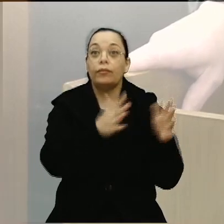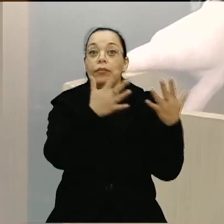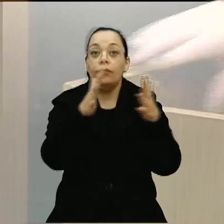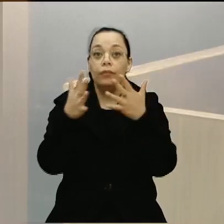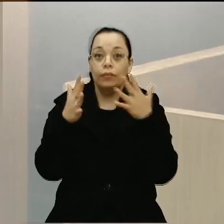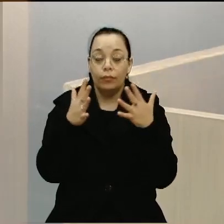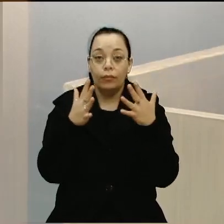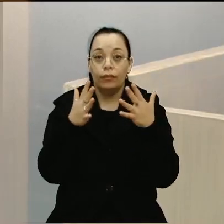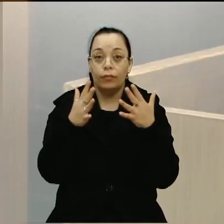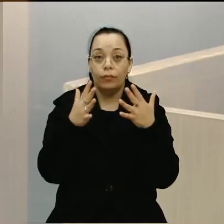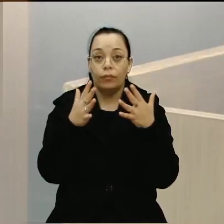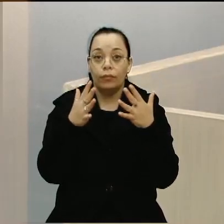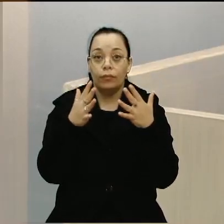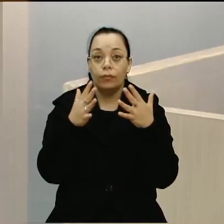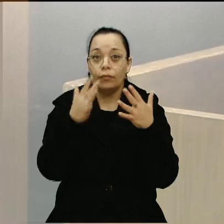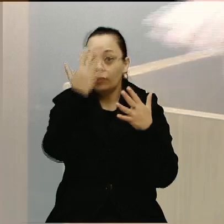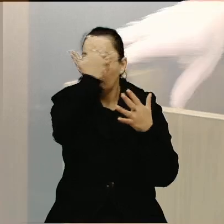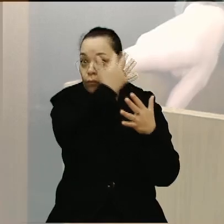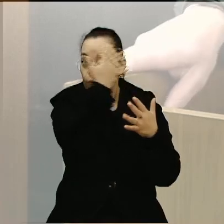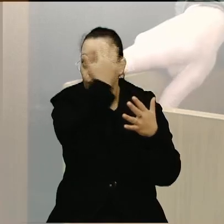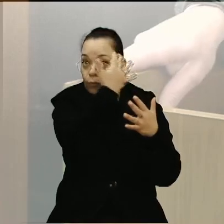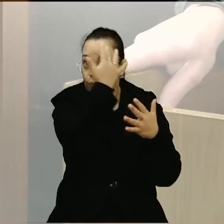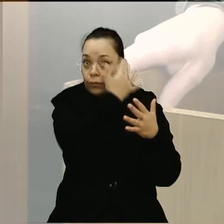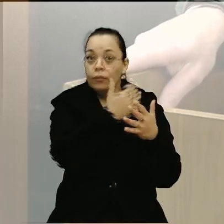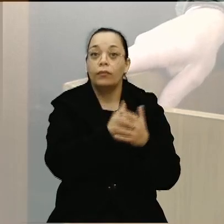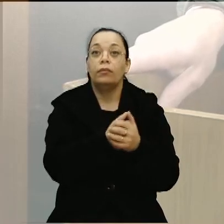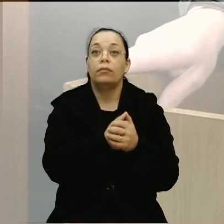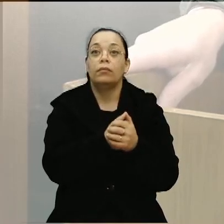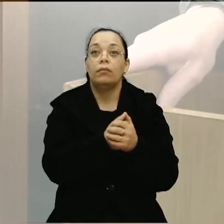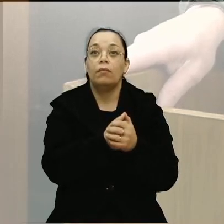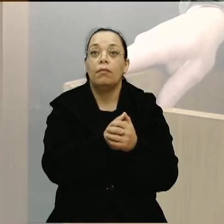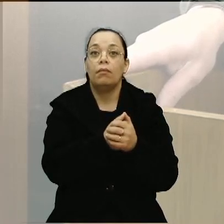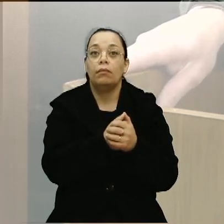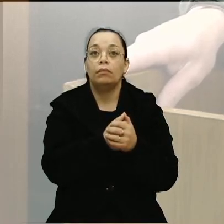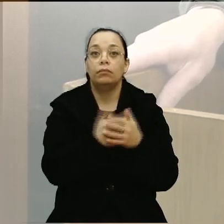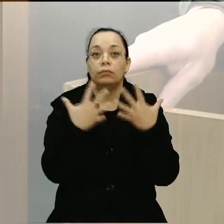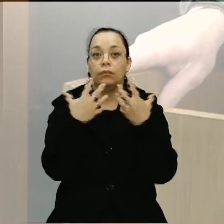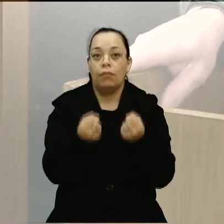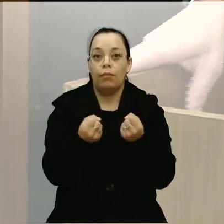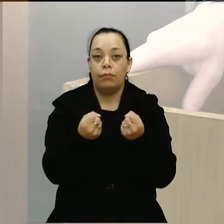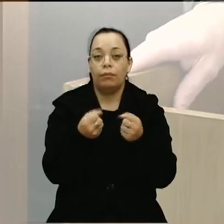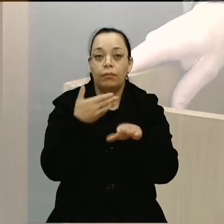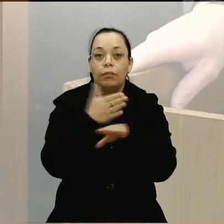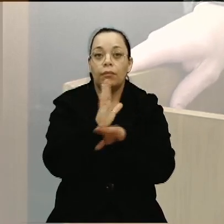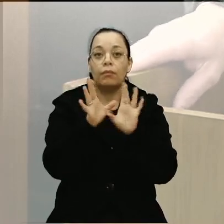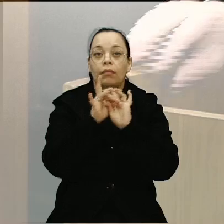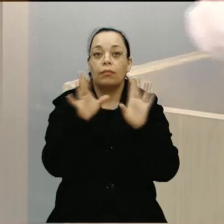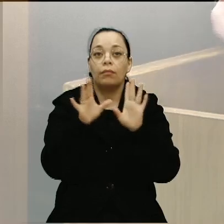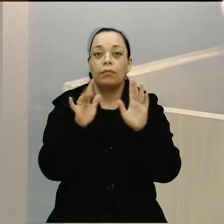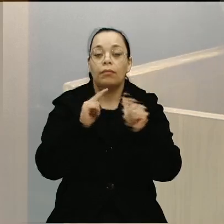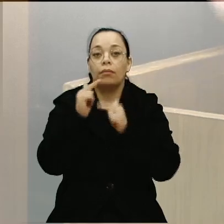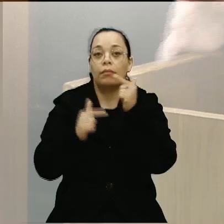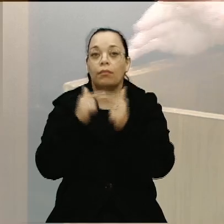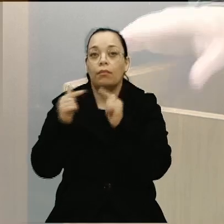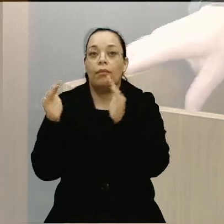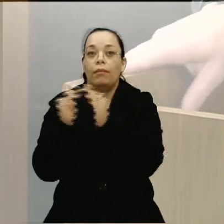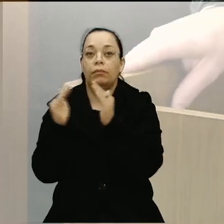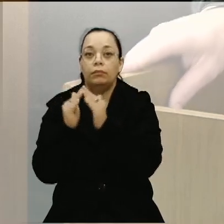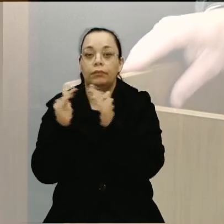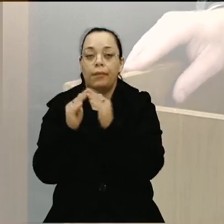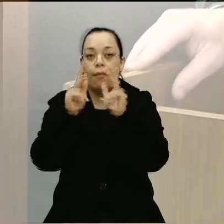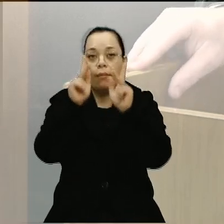parabenizar meu prefeito, o prefeito Adiló, que deu carta branca para que a gente pudesse trabalhar na habitação, dar dignidade